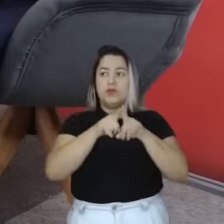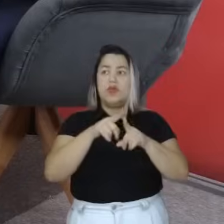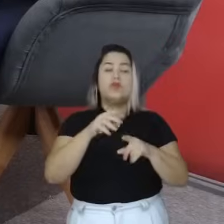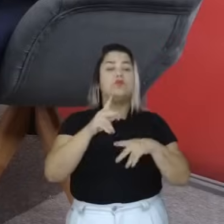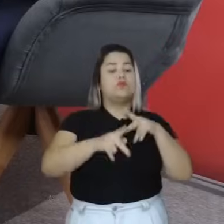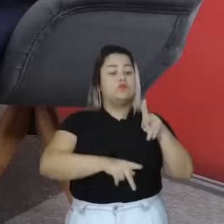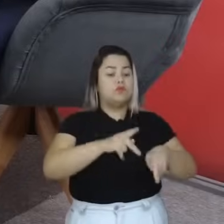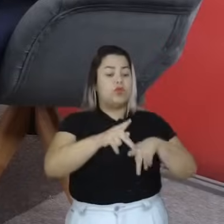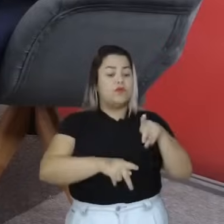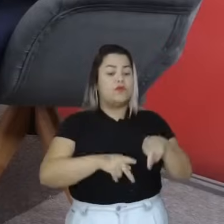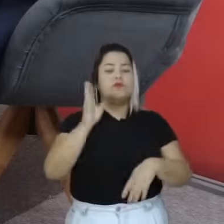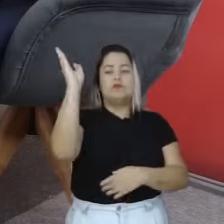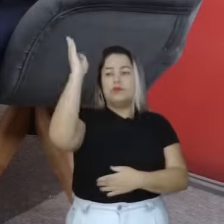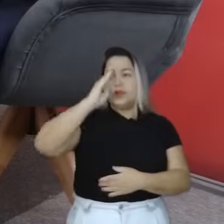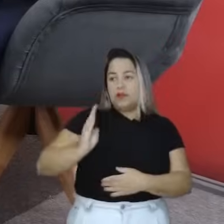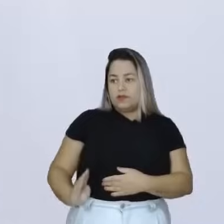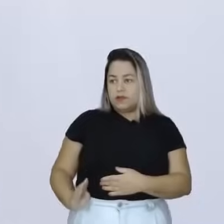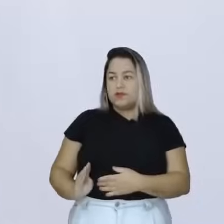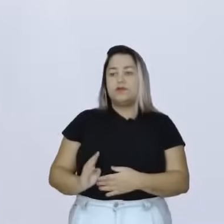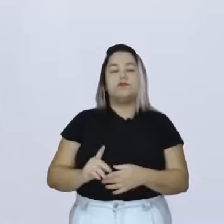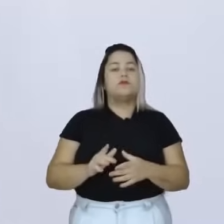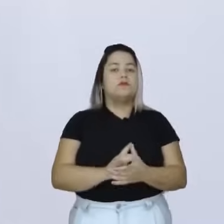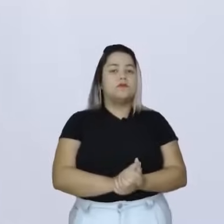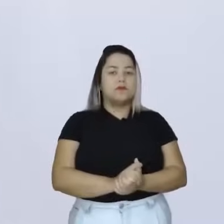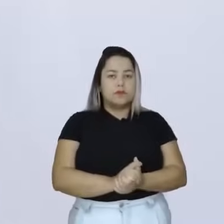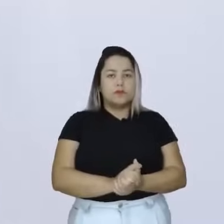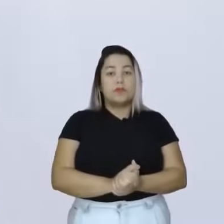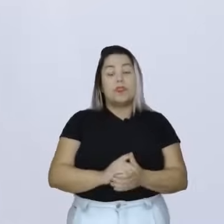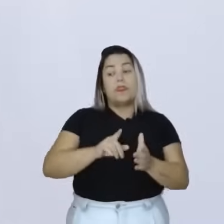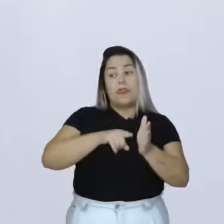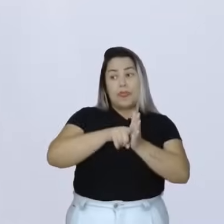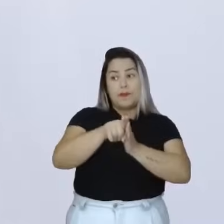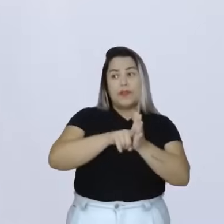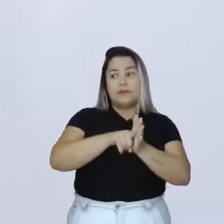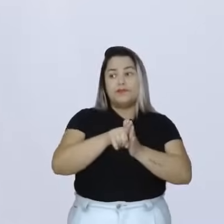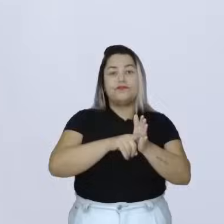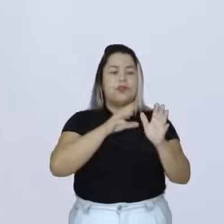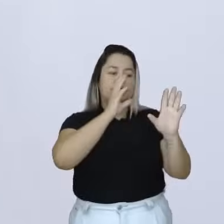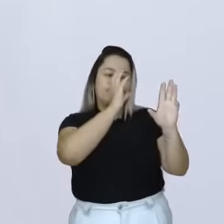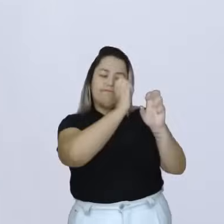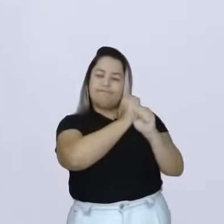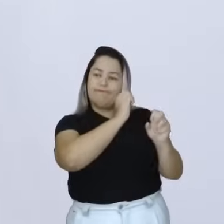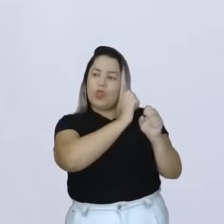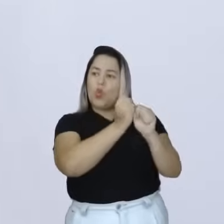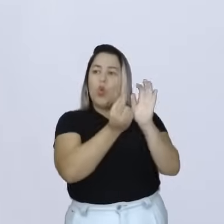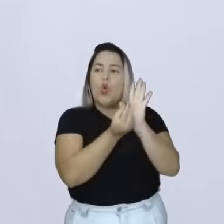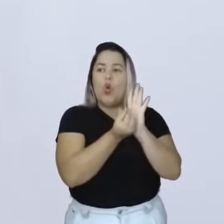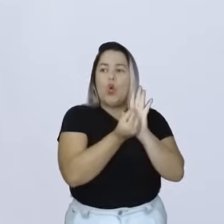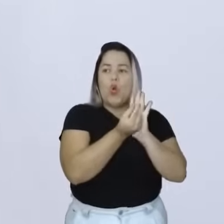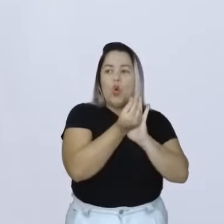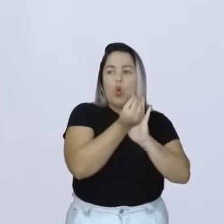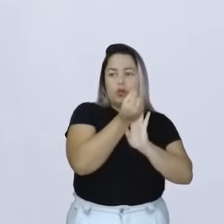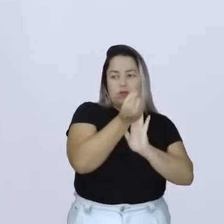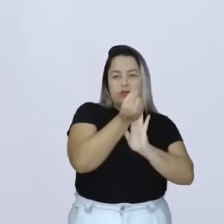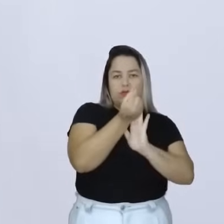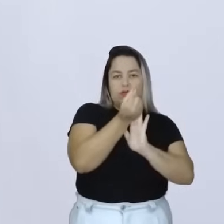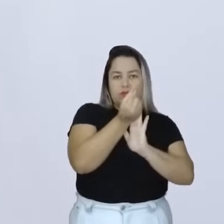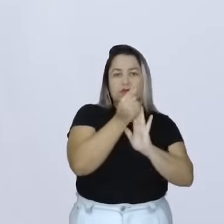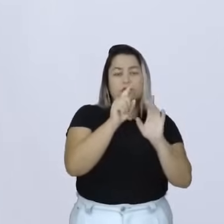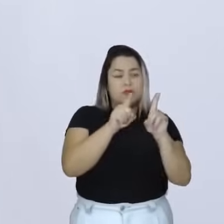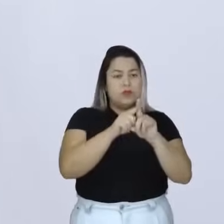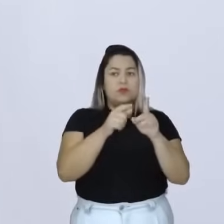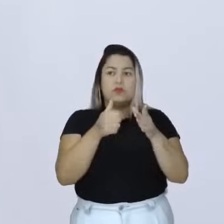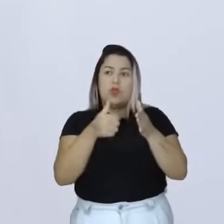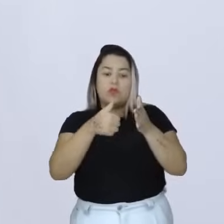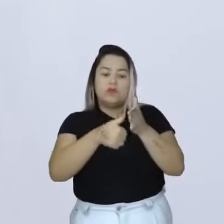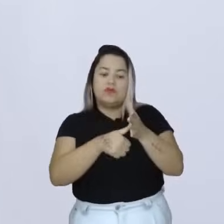povo brasileiro. Então, é uma peça de planejamento e orçamentária que está ali com as impressões digitais